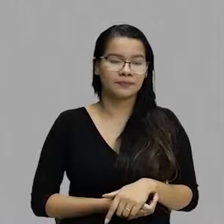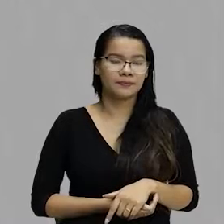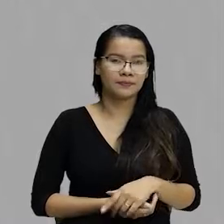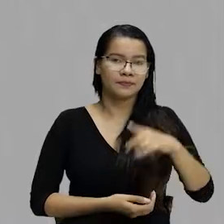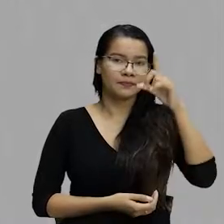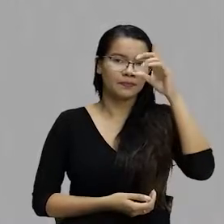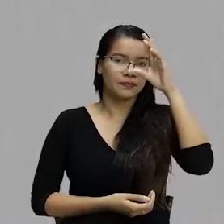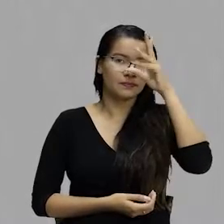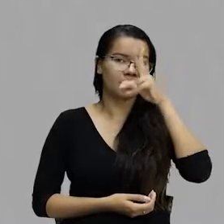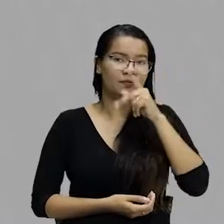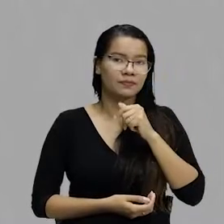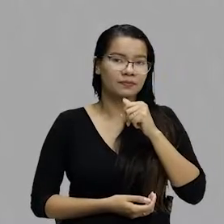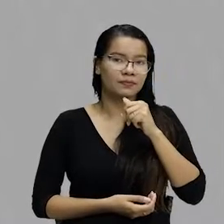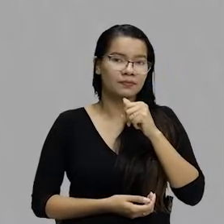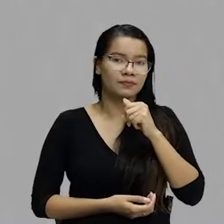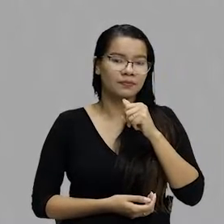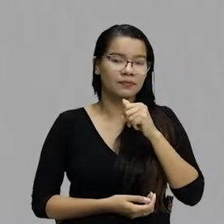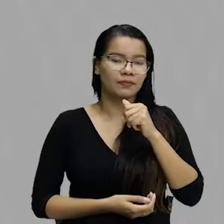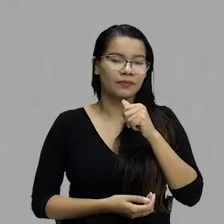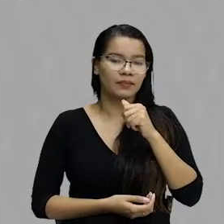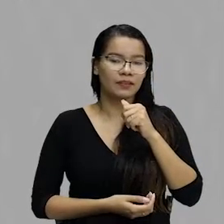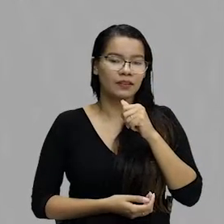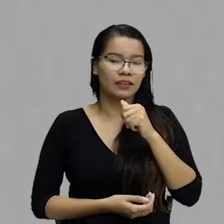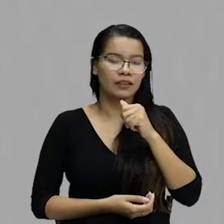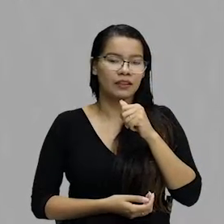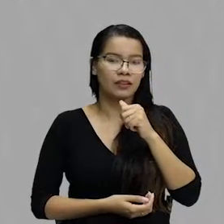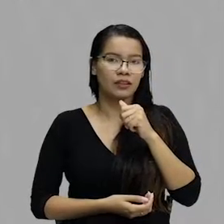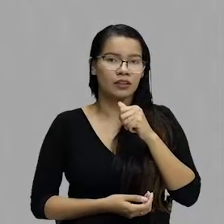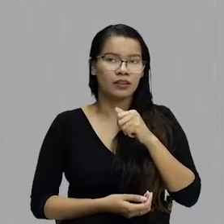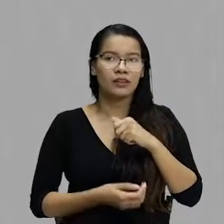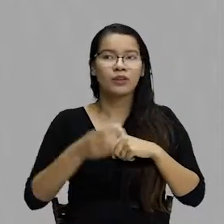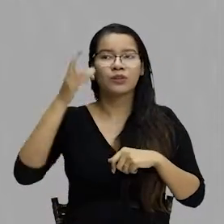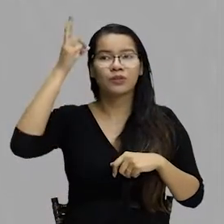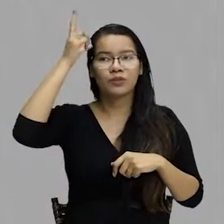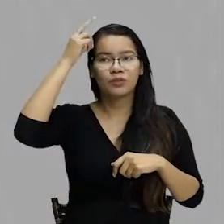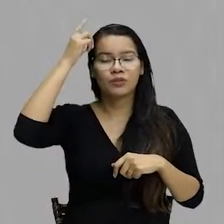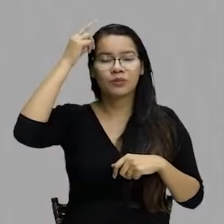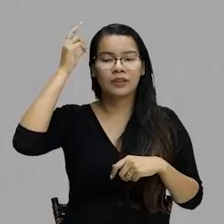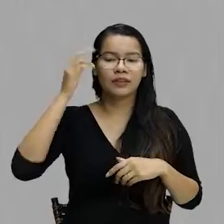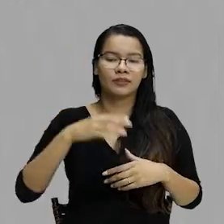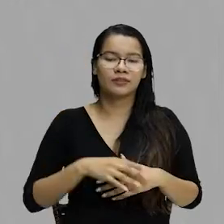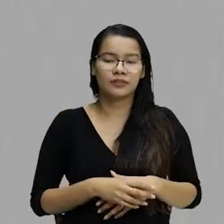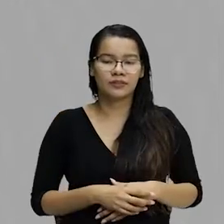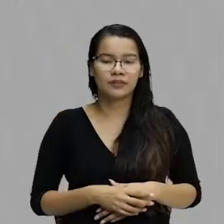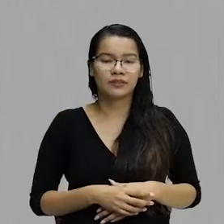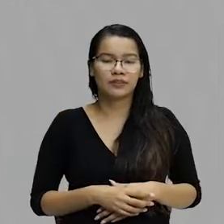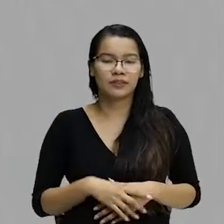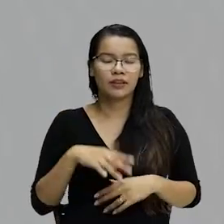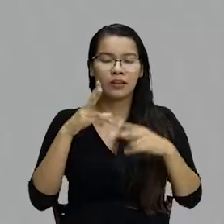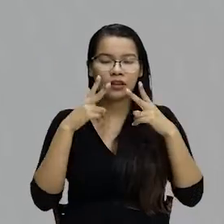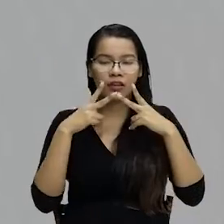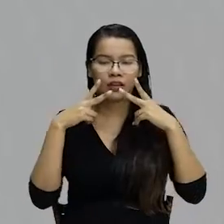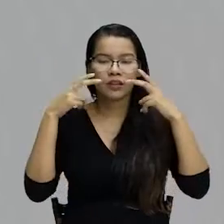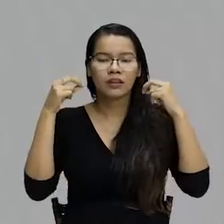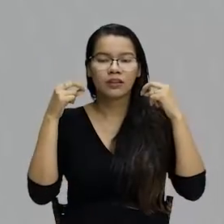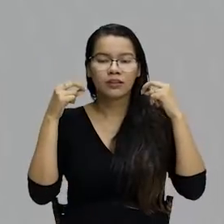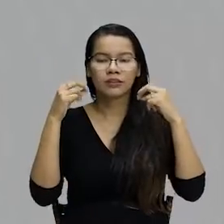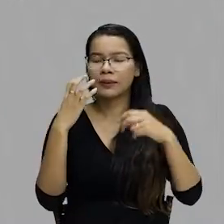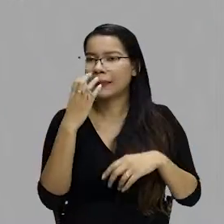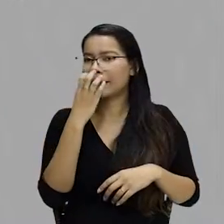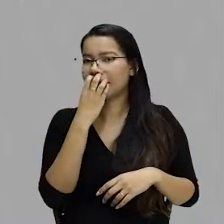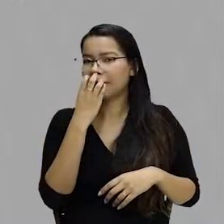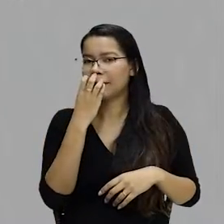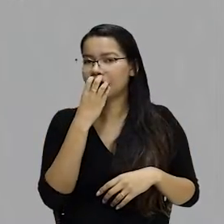cachorro, a galinha, o burro, o cachorro e a galinha, o burro, a gata e o cachorro. Isso é um espetáculo